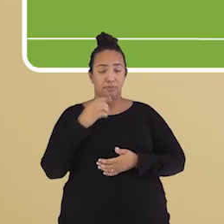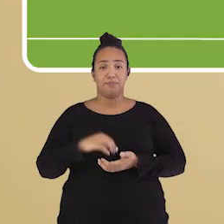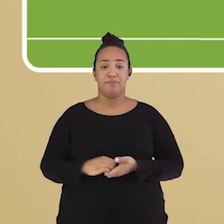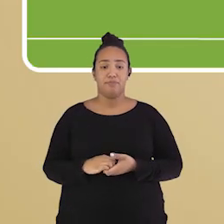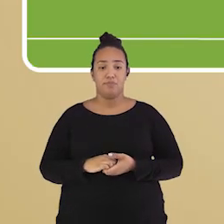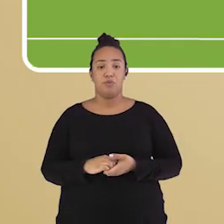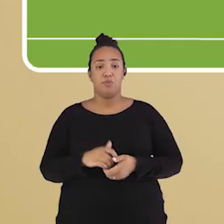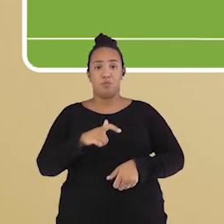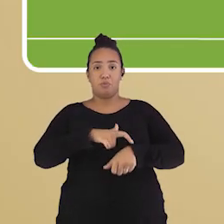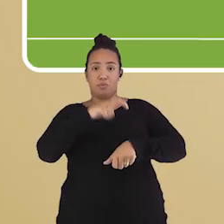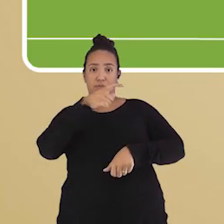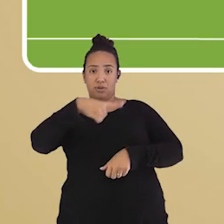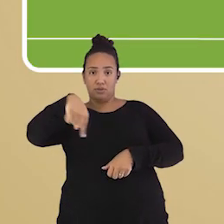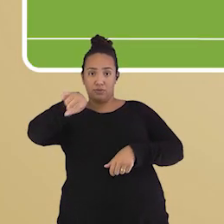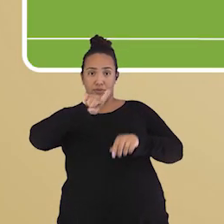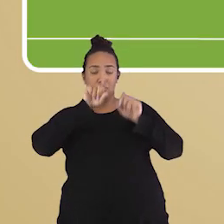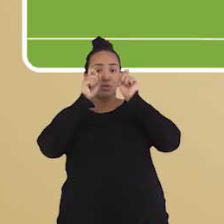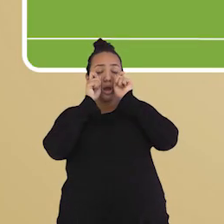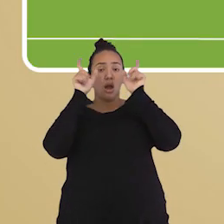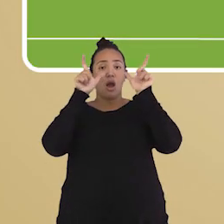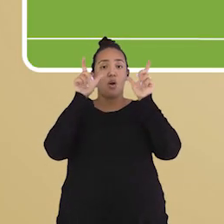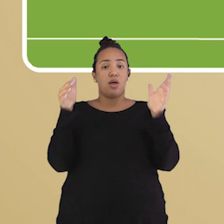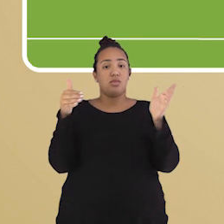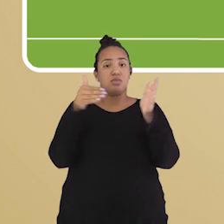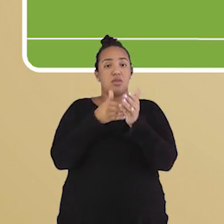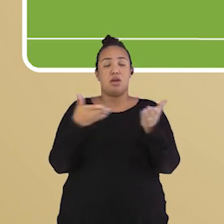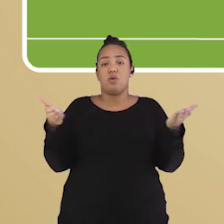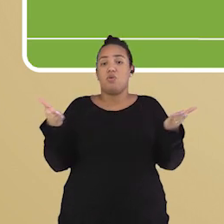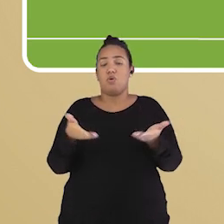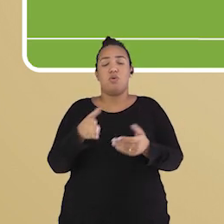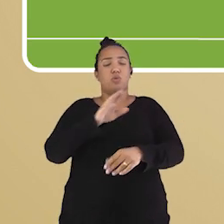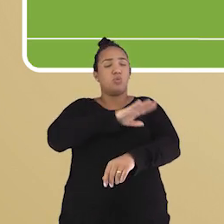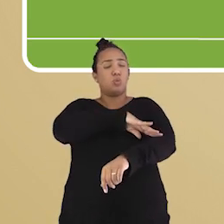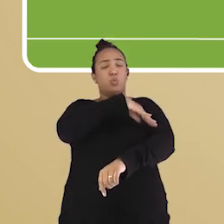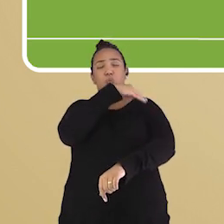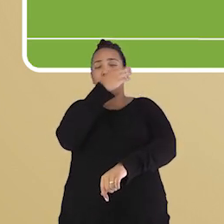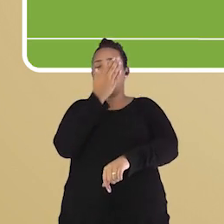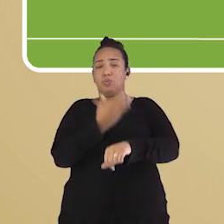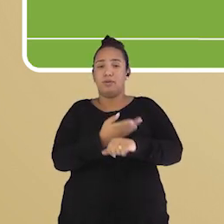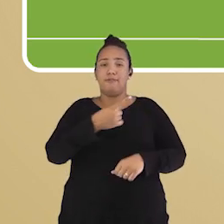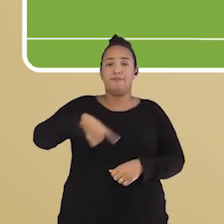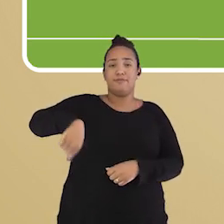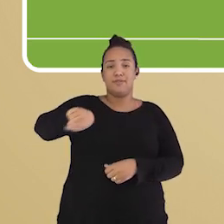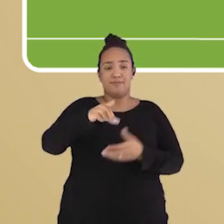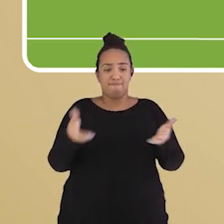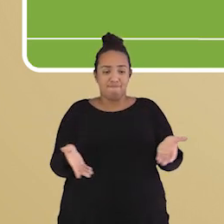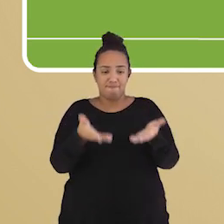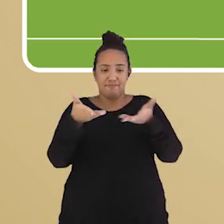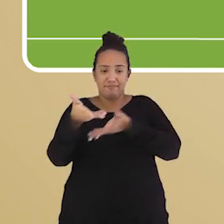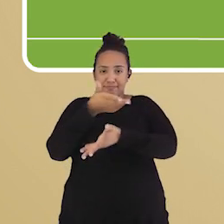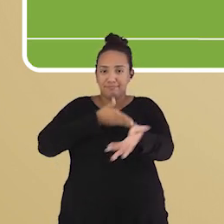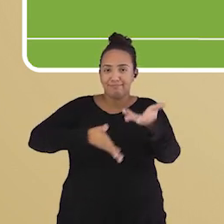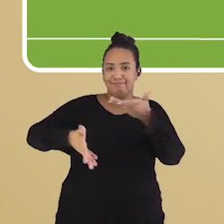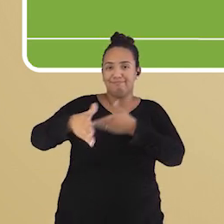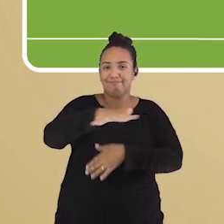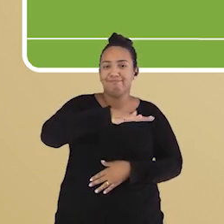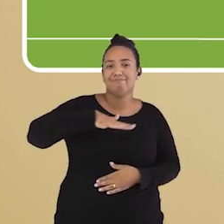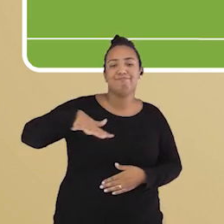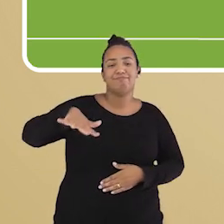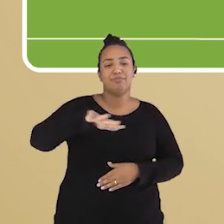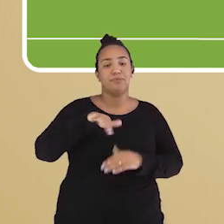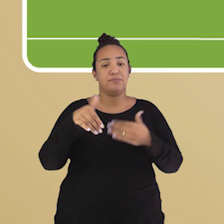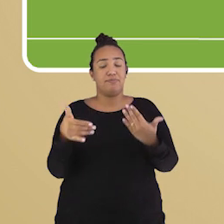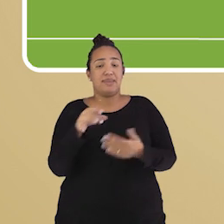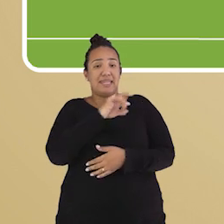hora que você acordou até agora, o tempo inteiro você foi estimulado a interagir com o meio ambiente. Cada